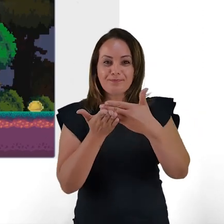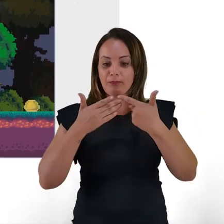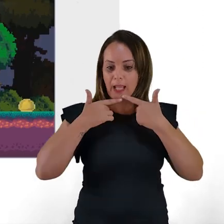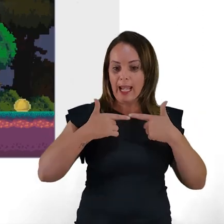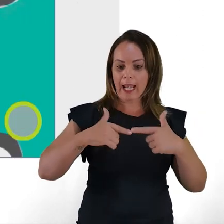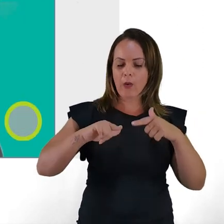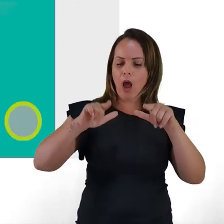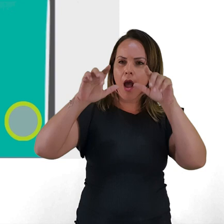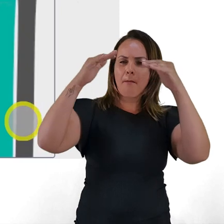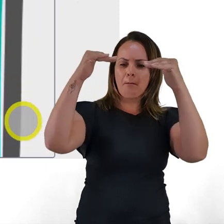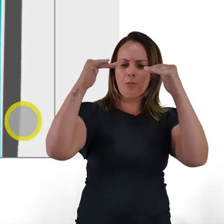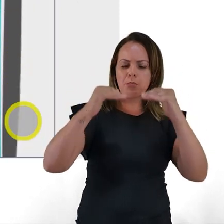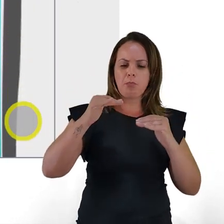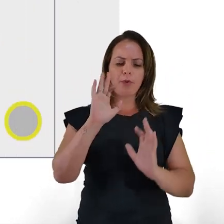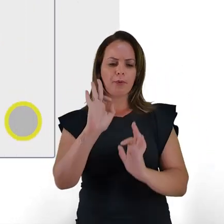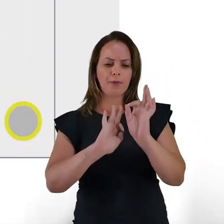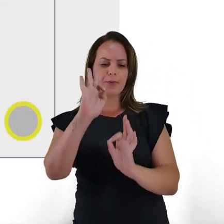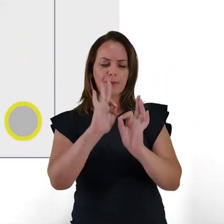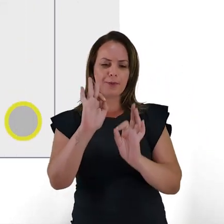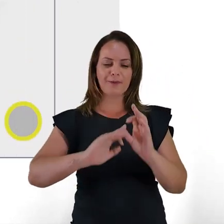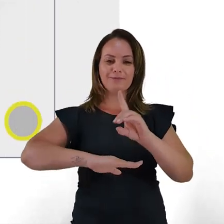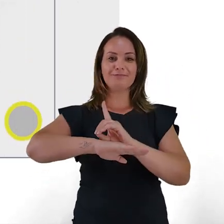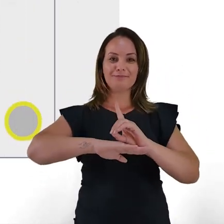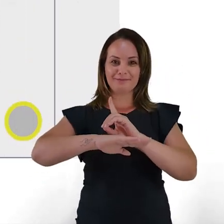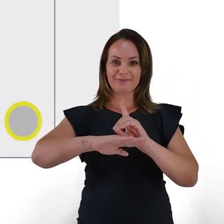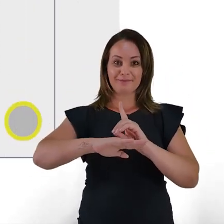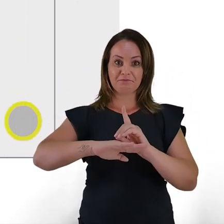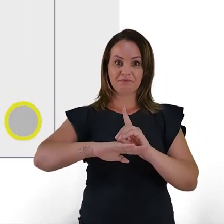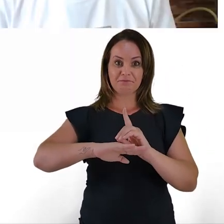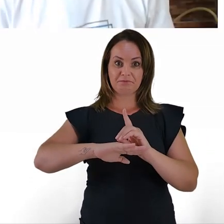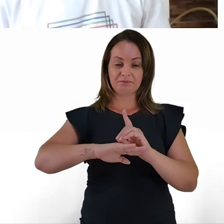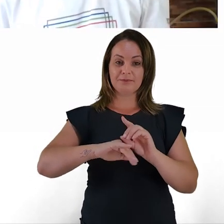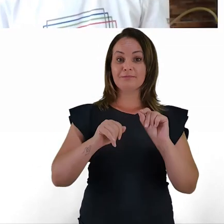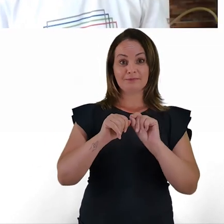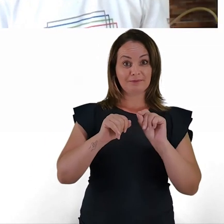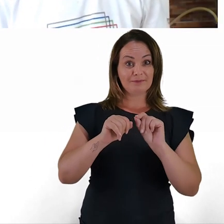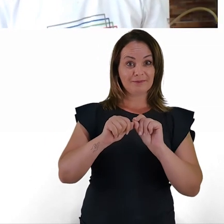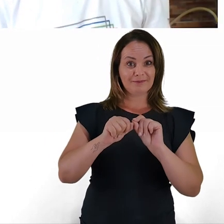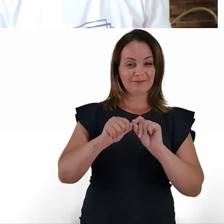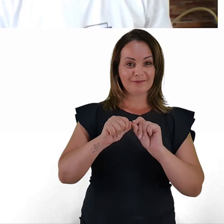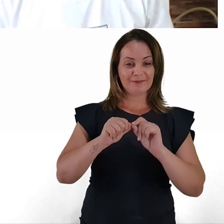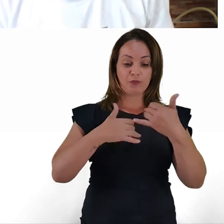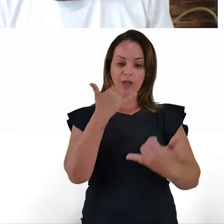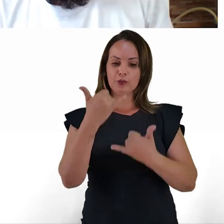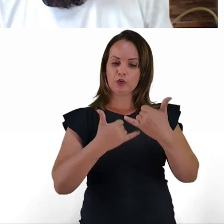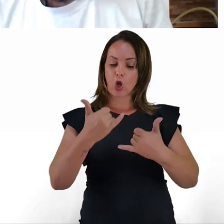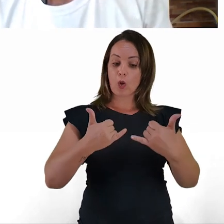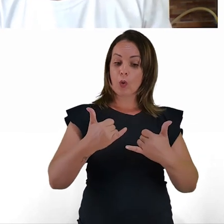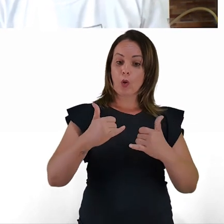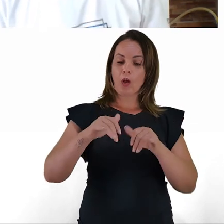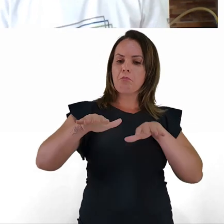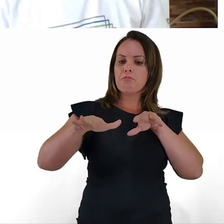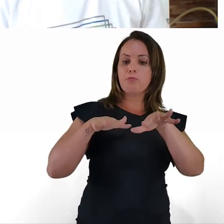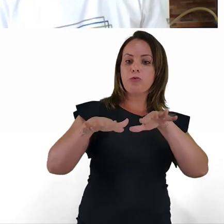de programação, a lógica de programação, através desse programa. Ele produz jogos, ele produz animações